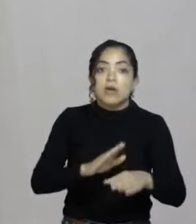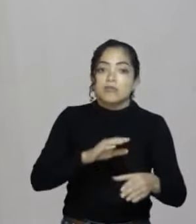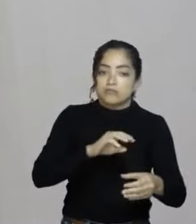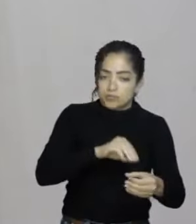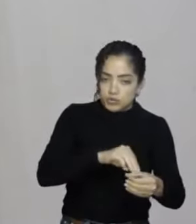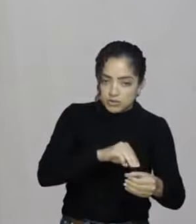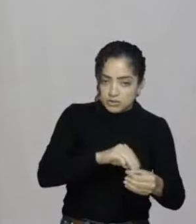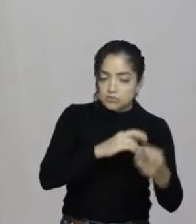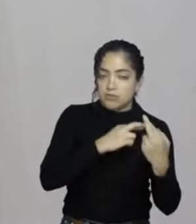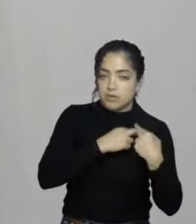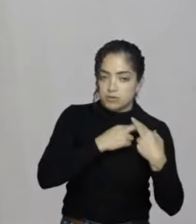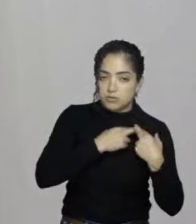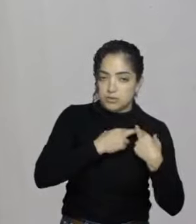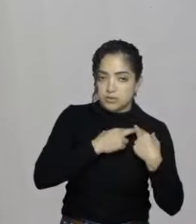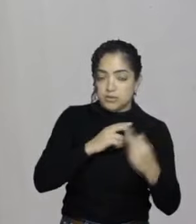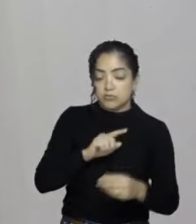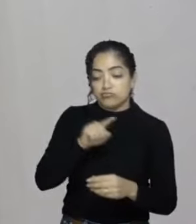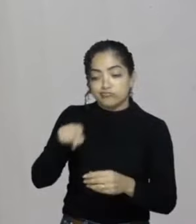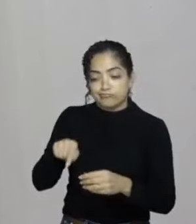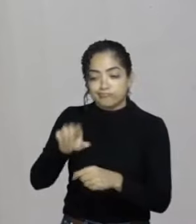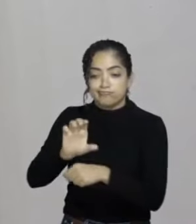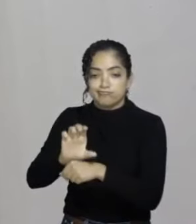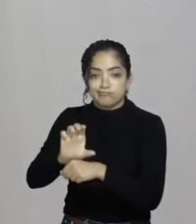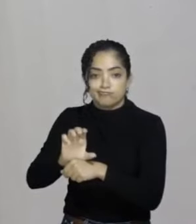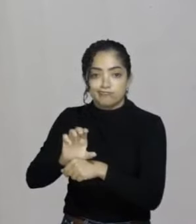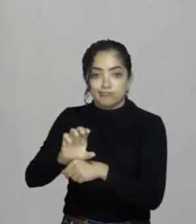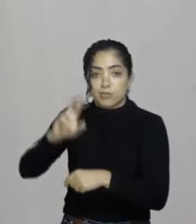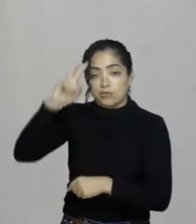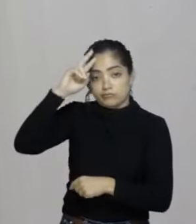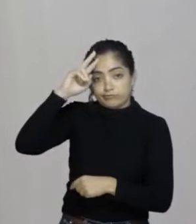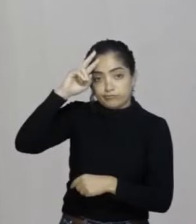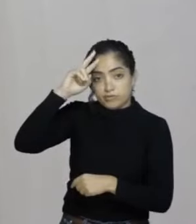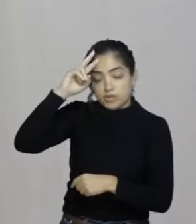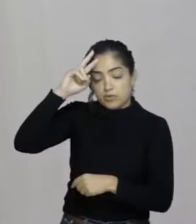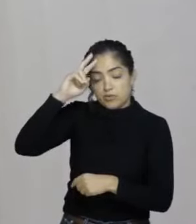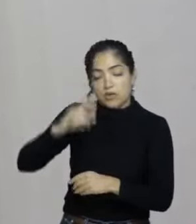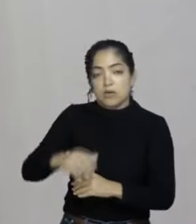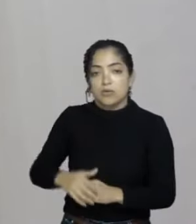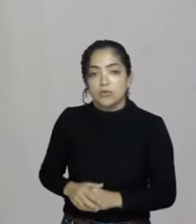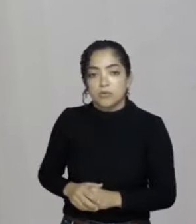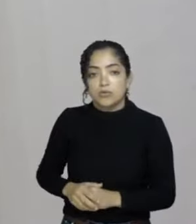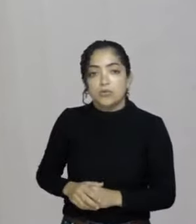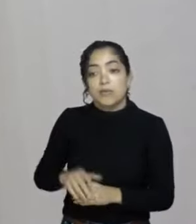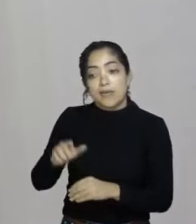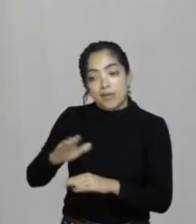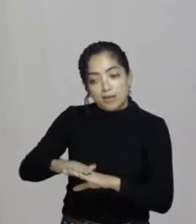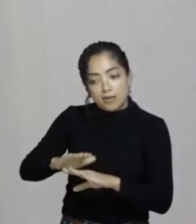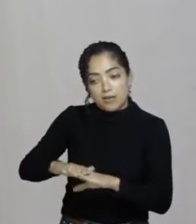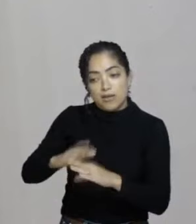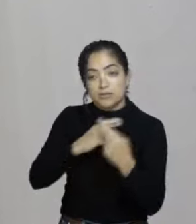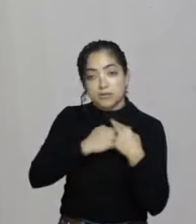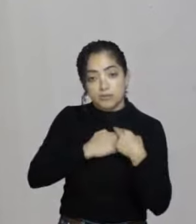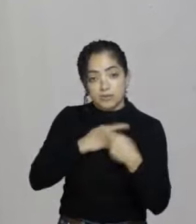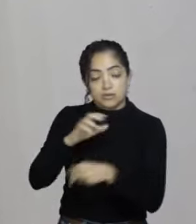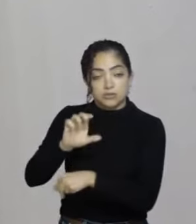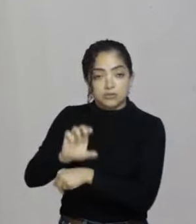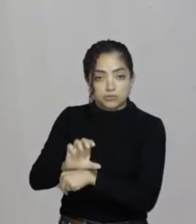e o ensino secundarista o ensino segundo grau é entregue pelo Governo do